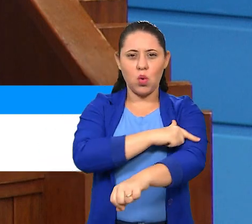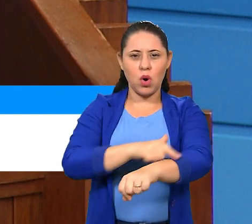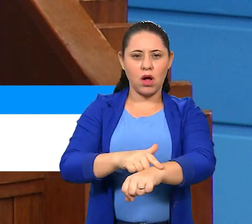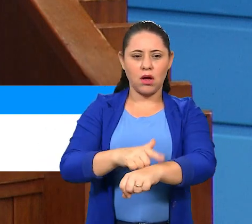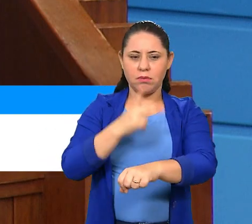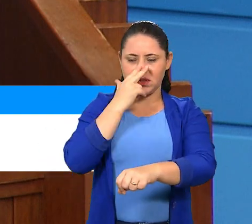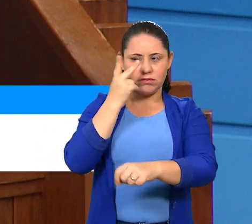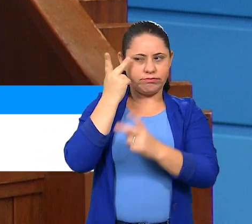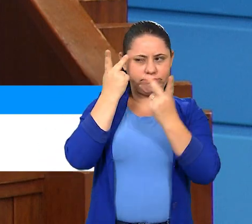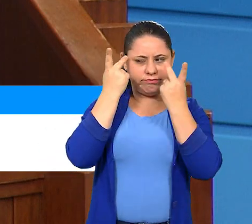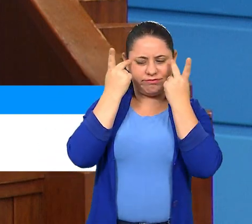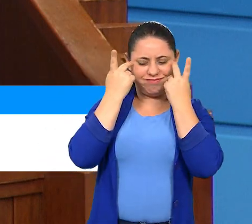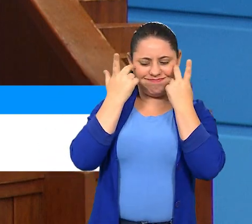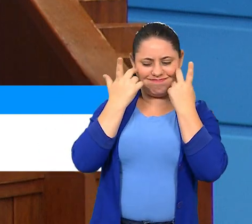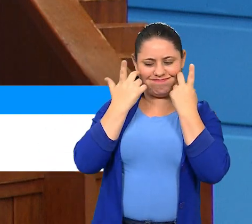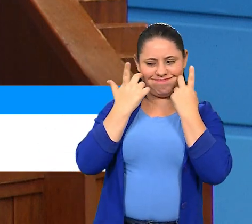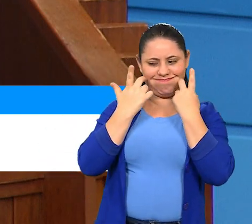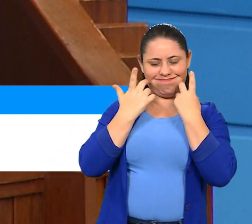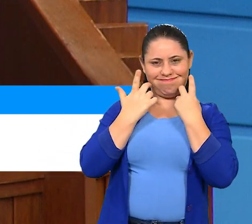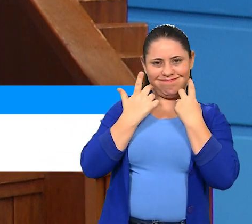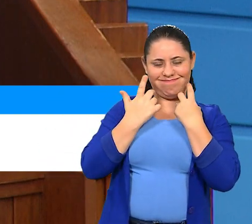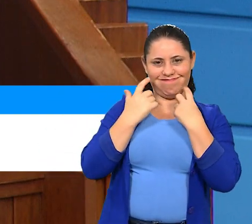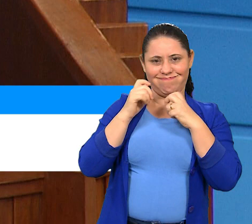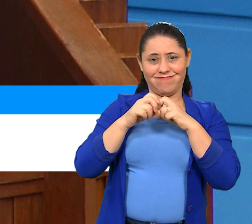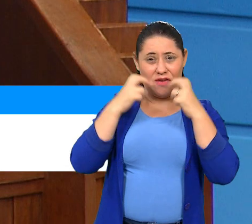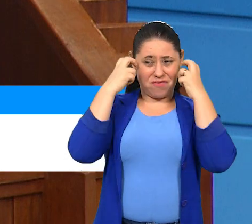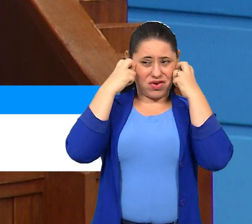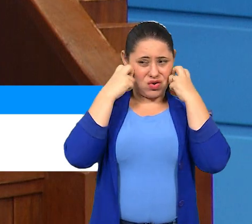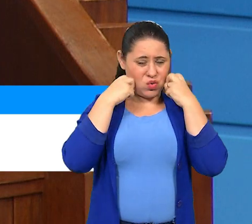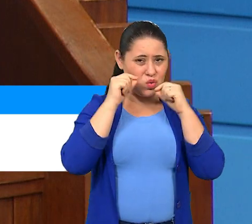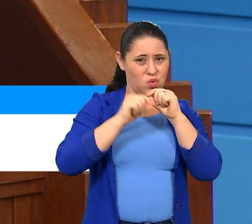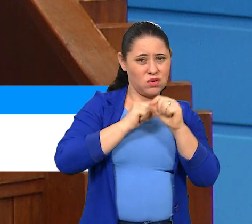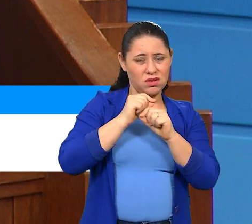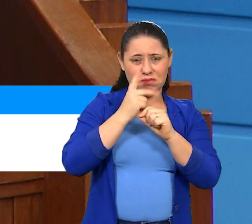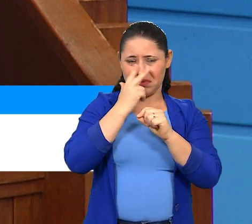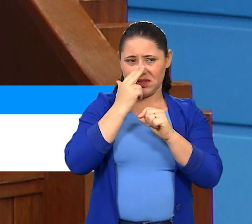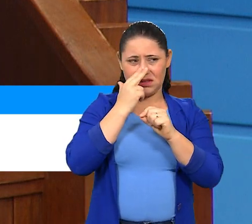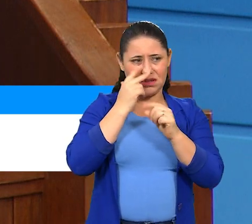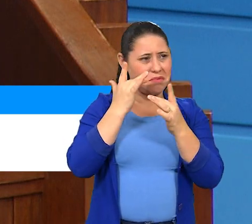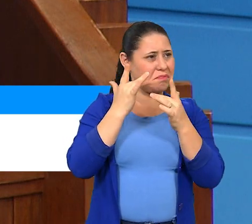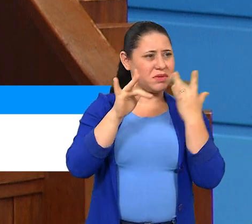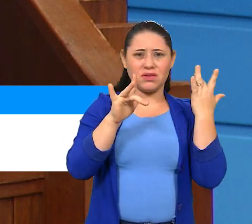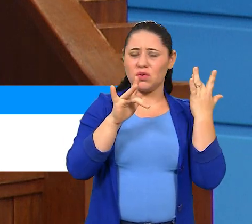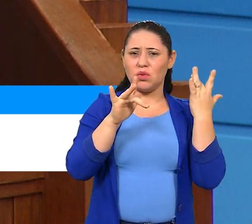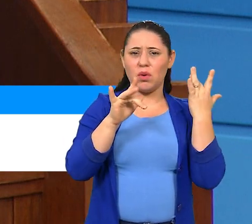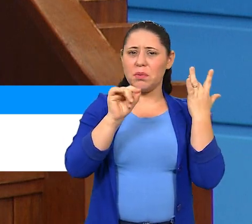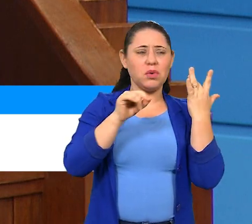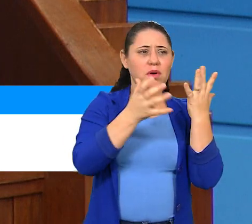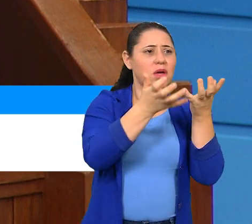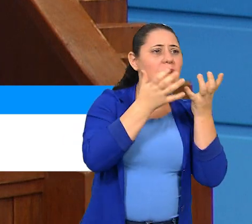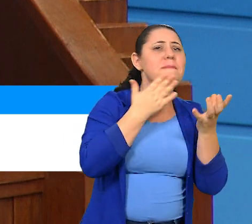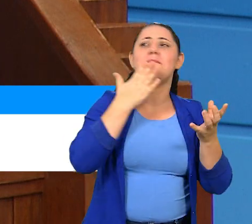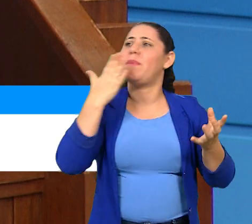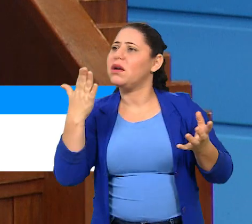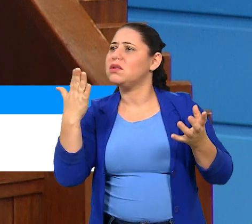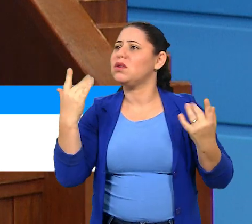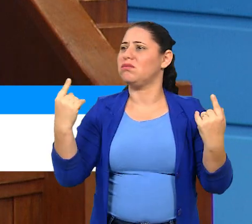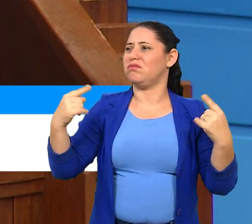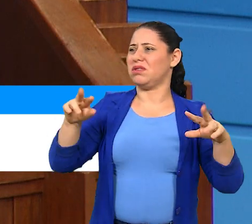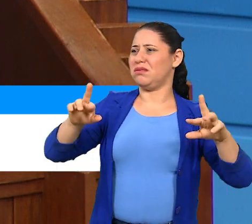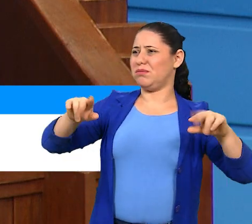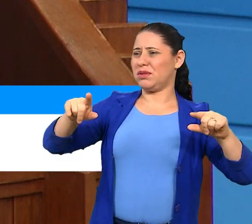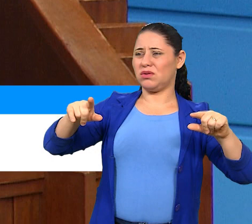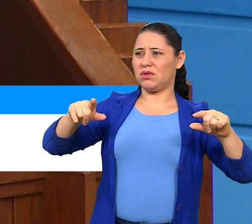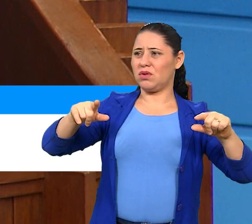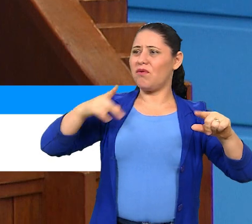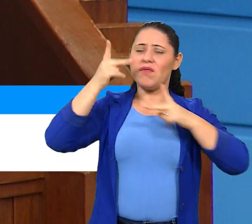uma postura às vezes de dar vergonha é uma desconexão é uma incongruência entre aquilo